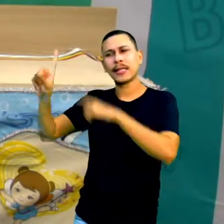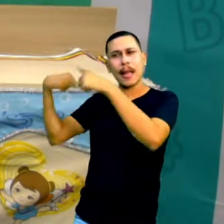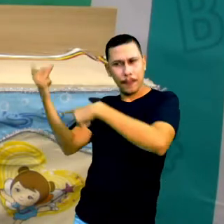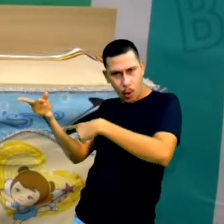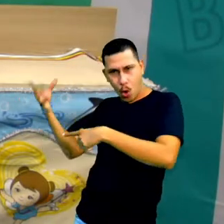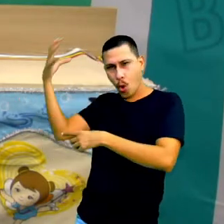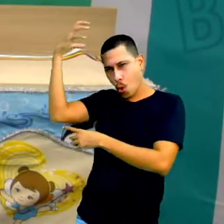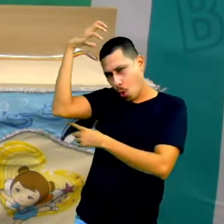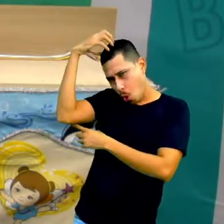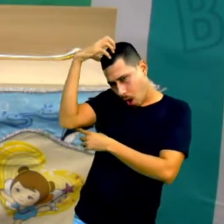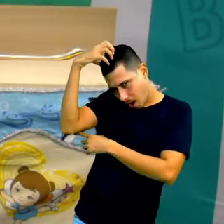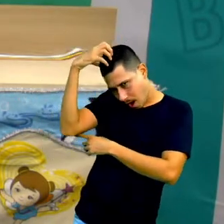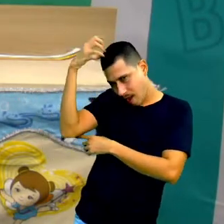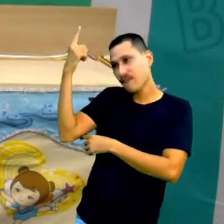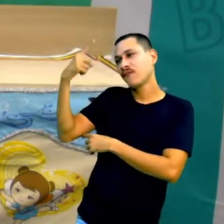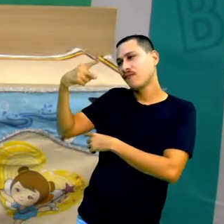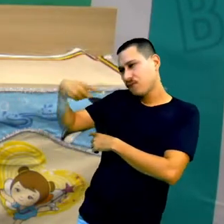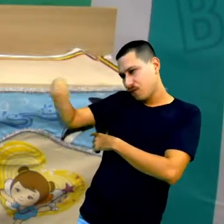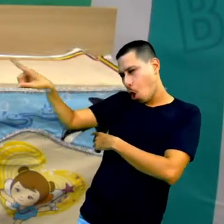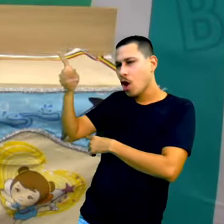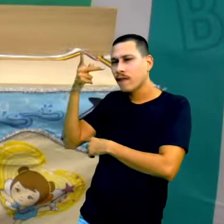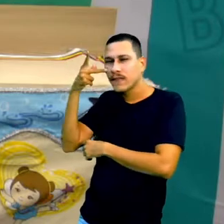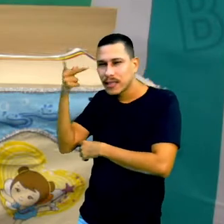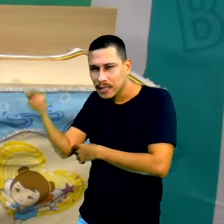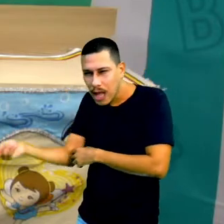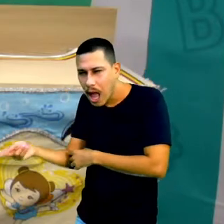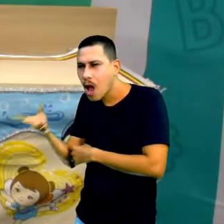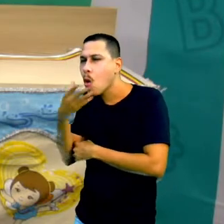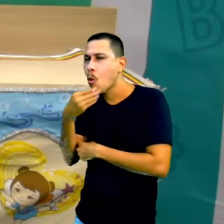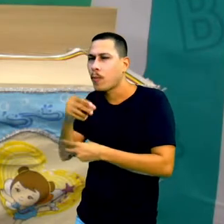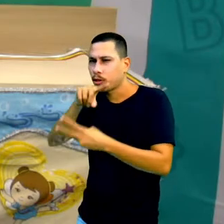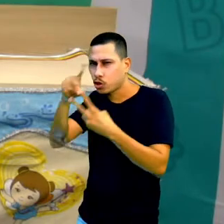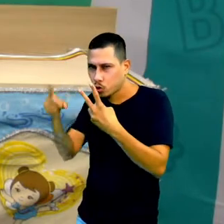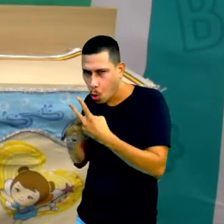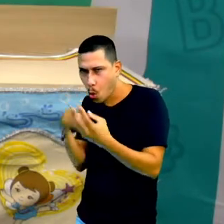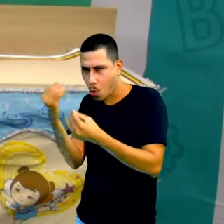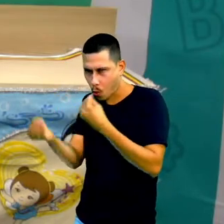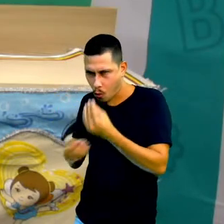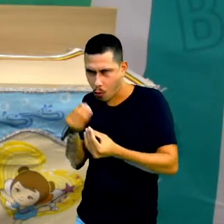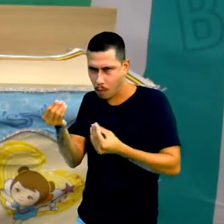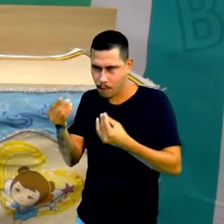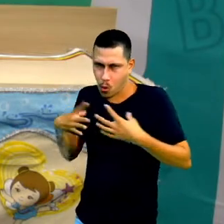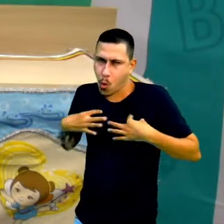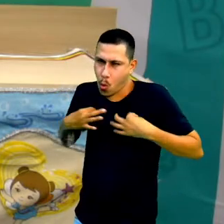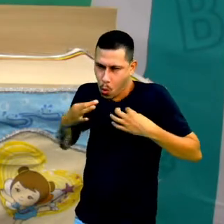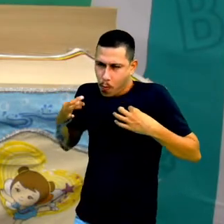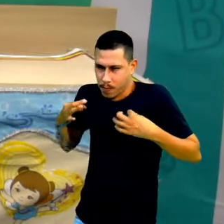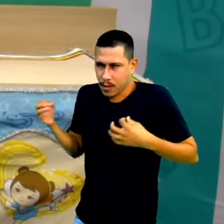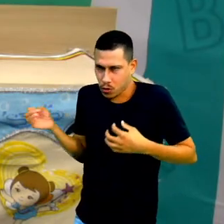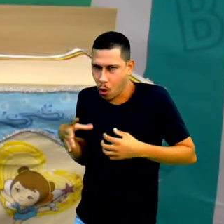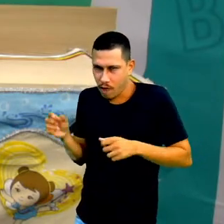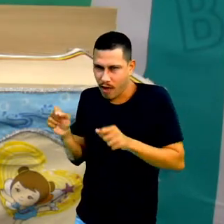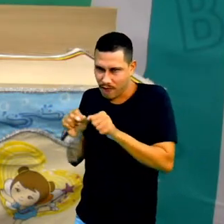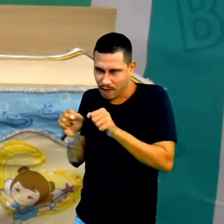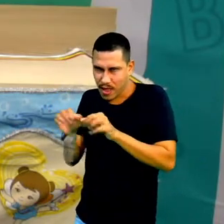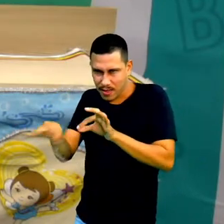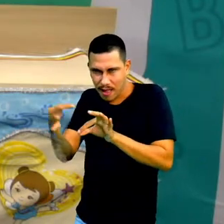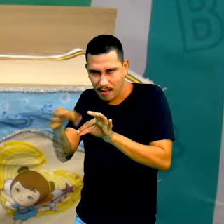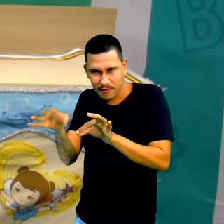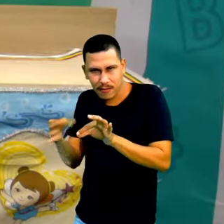rei resolveu ir lá visitar como era que estava sendo feita sua roupa. Chegou